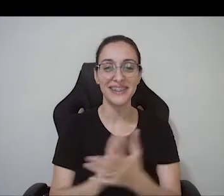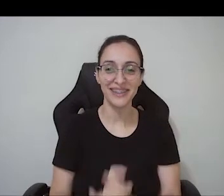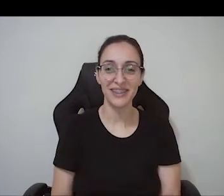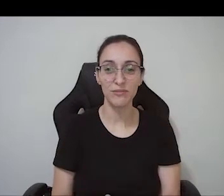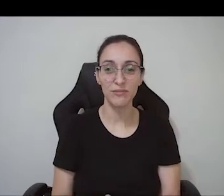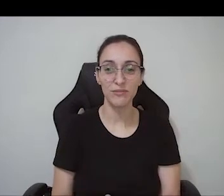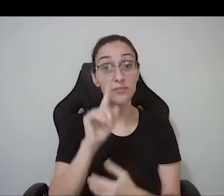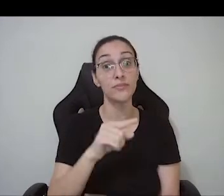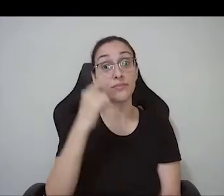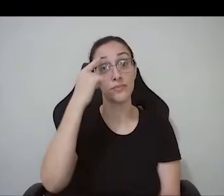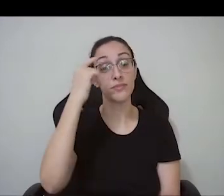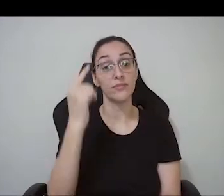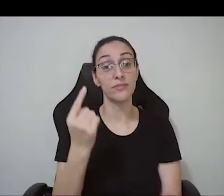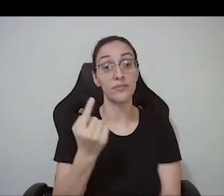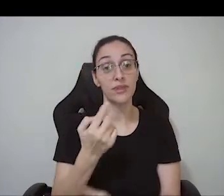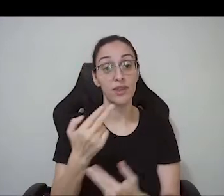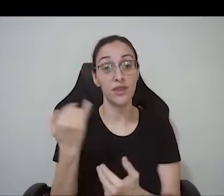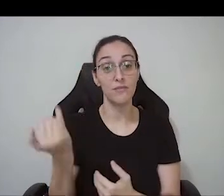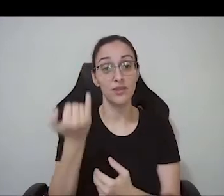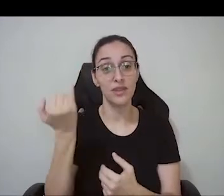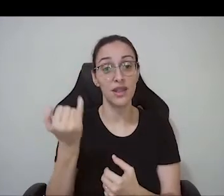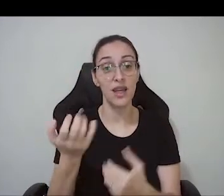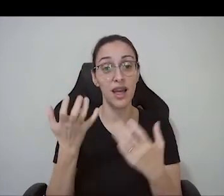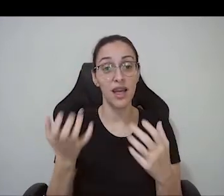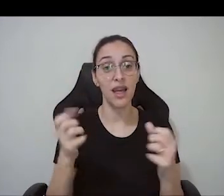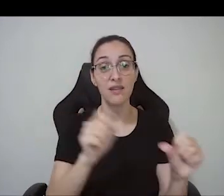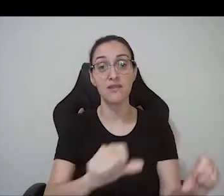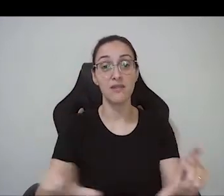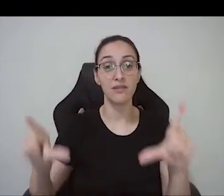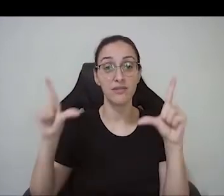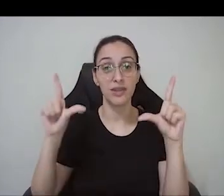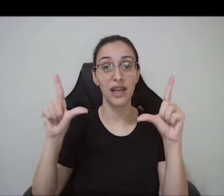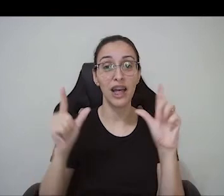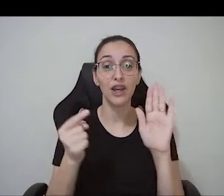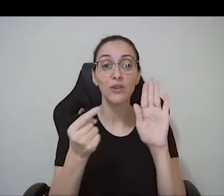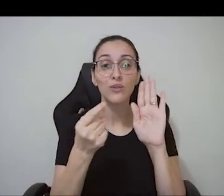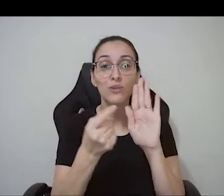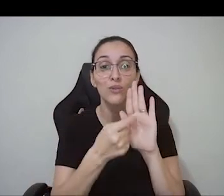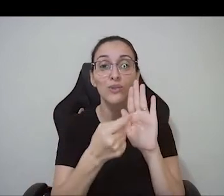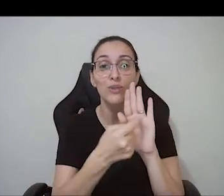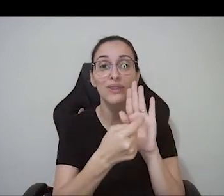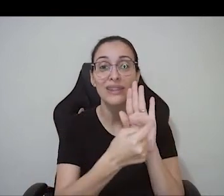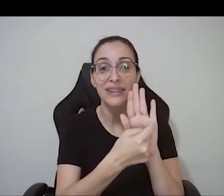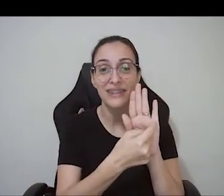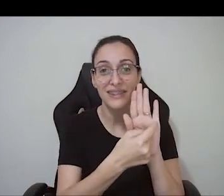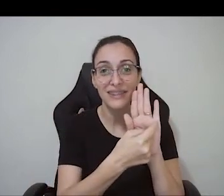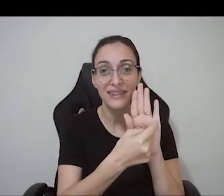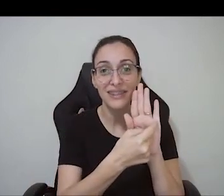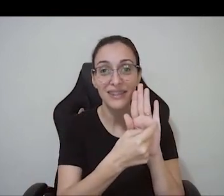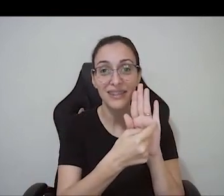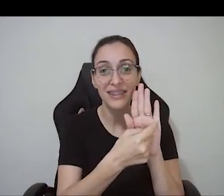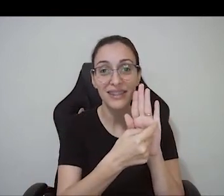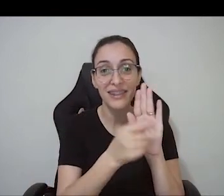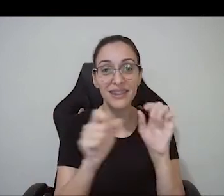Uma coisa importante, se vocês quiserem aumentar a apresentação, tem 3 pontinhos em cima desse